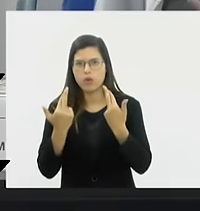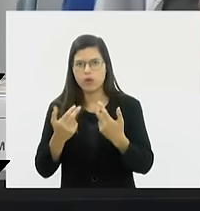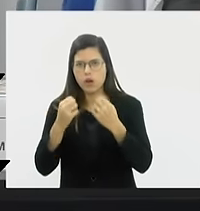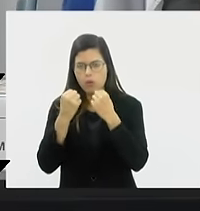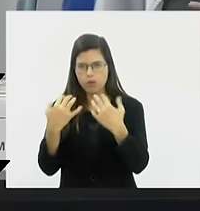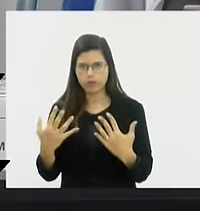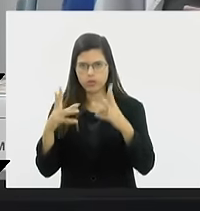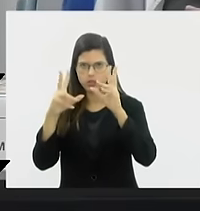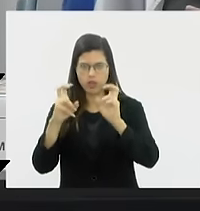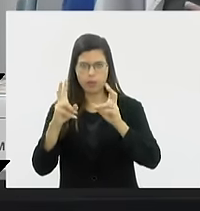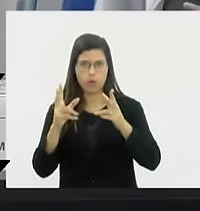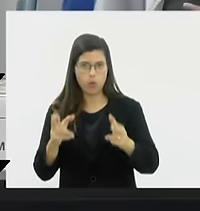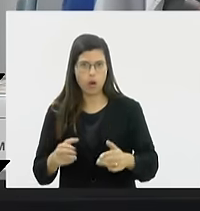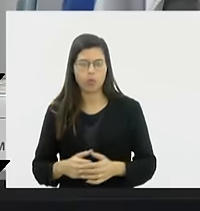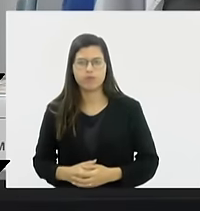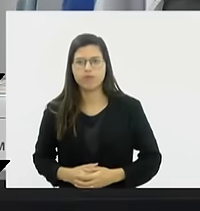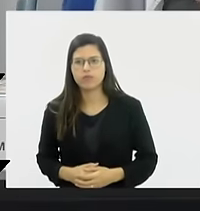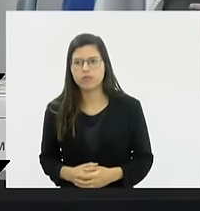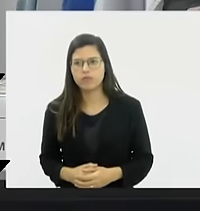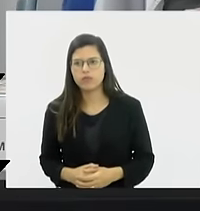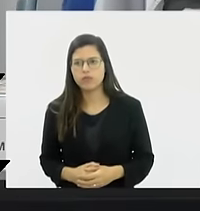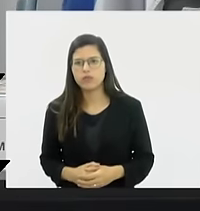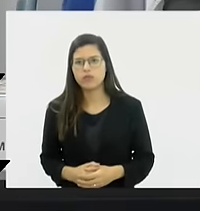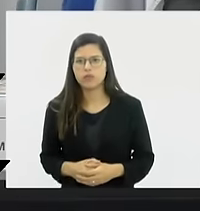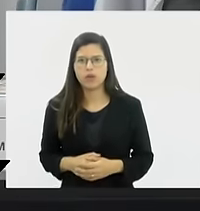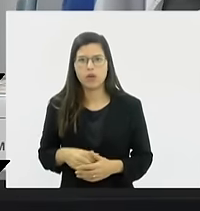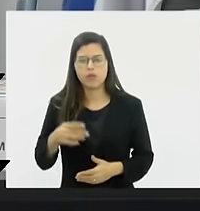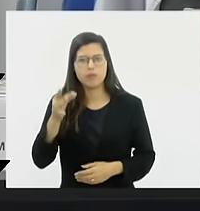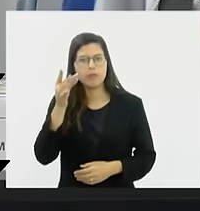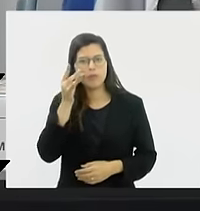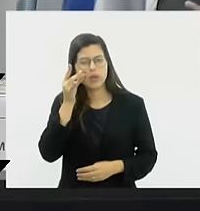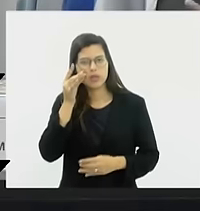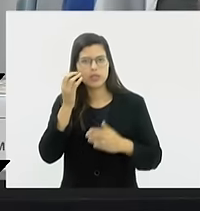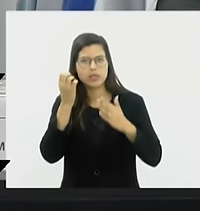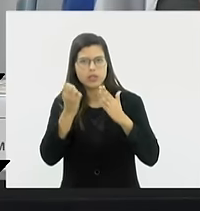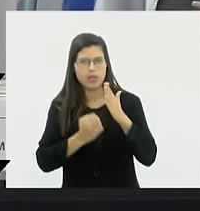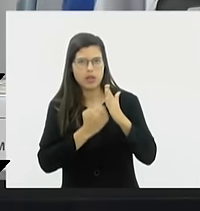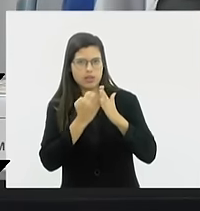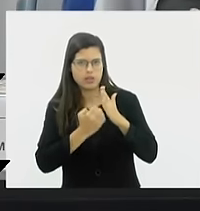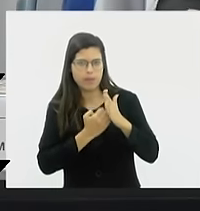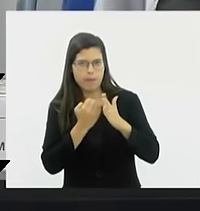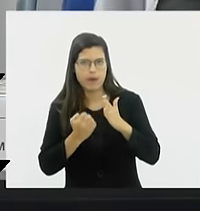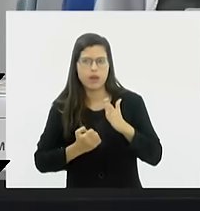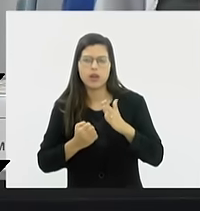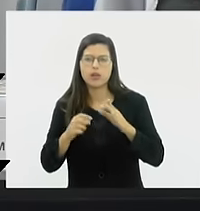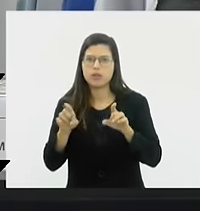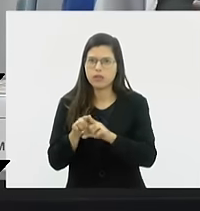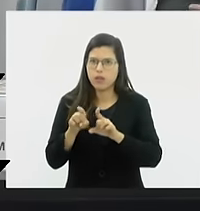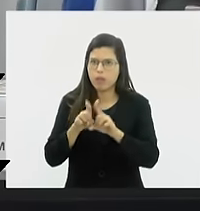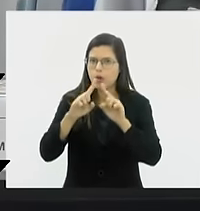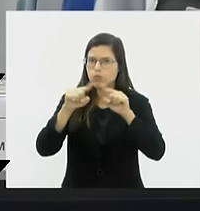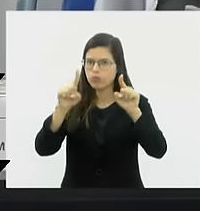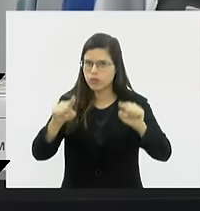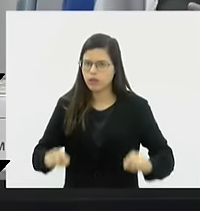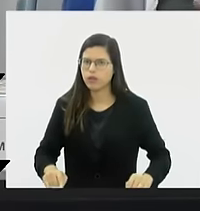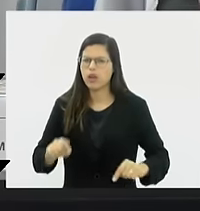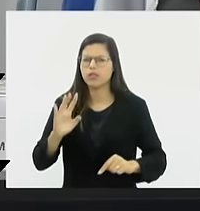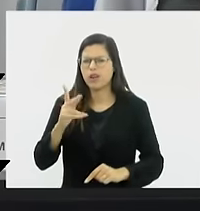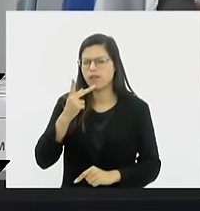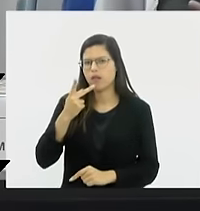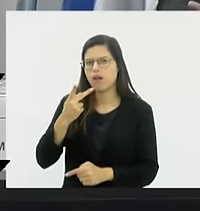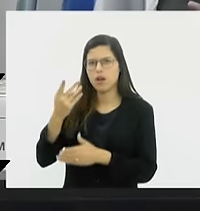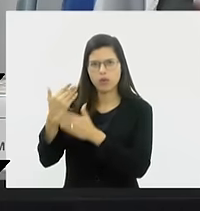tema, com a presença das empresas citadas, dos servidores já mencionados anteriormente,